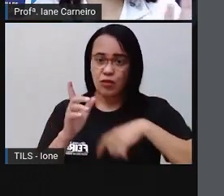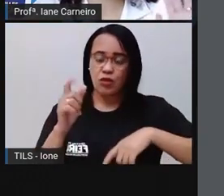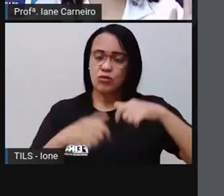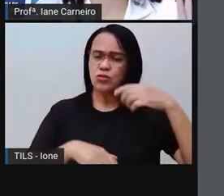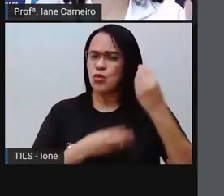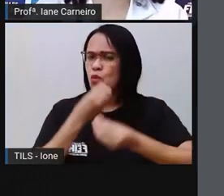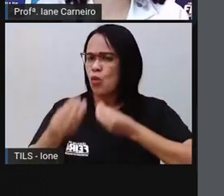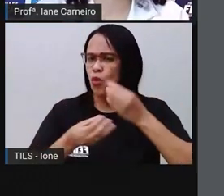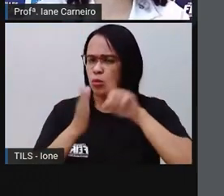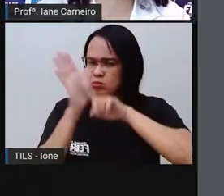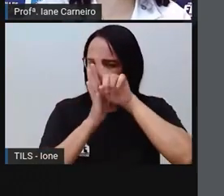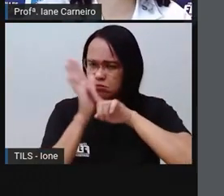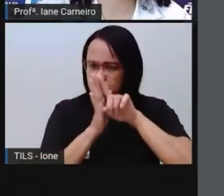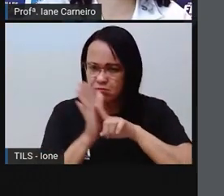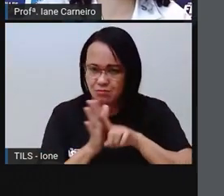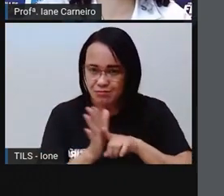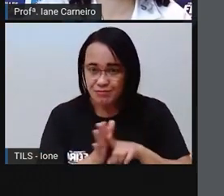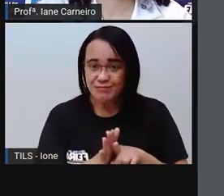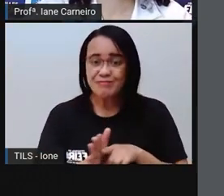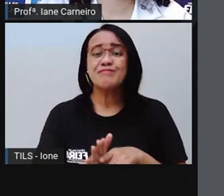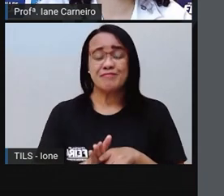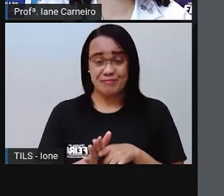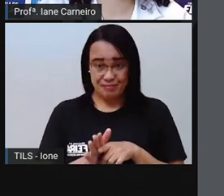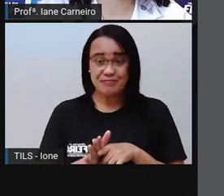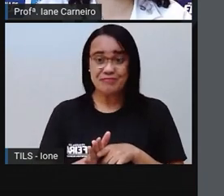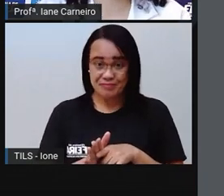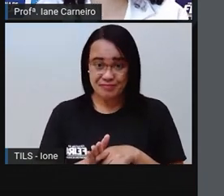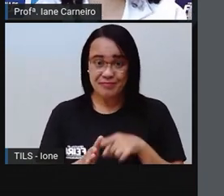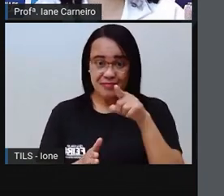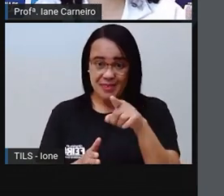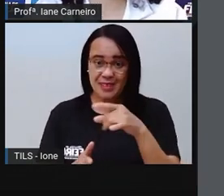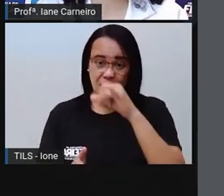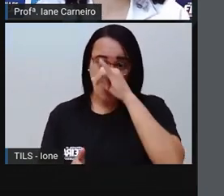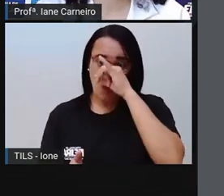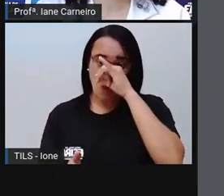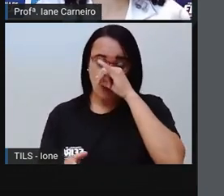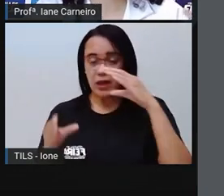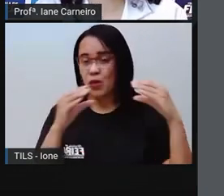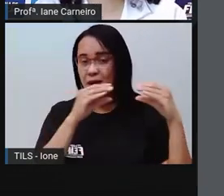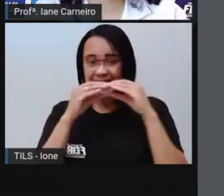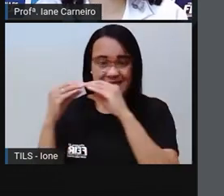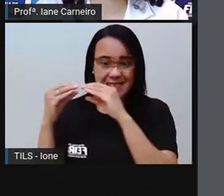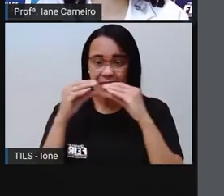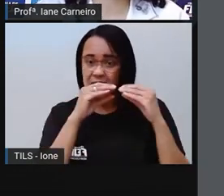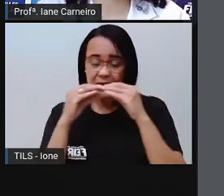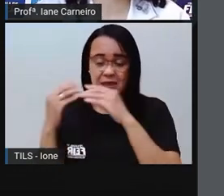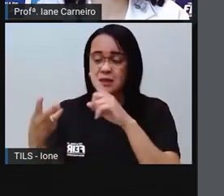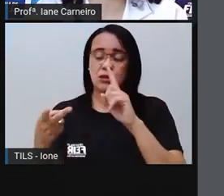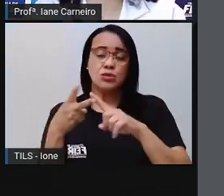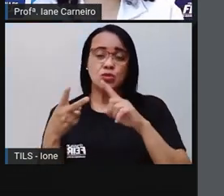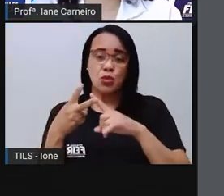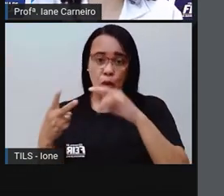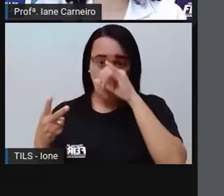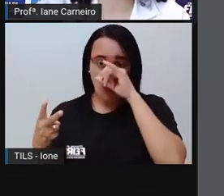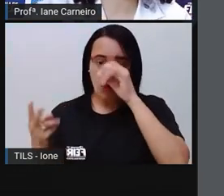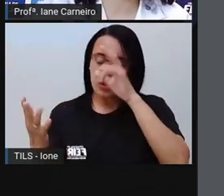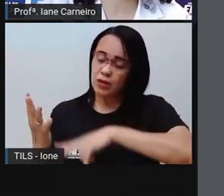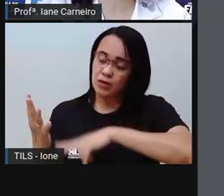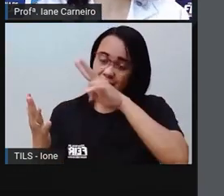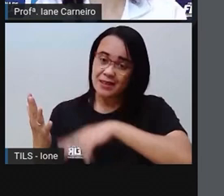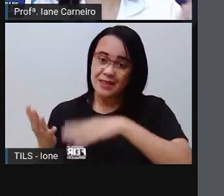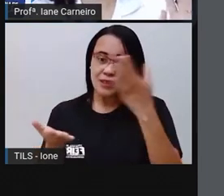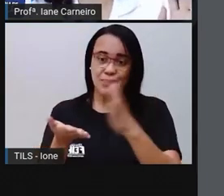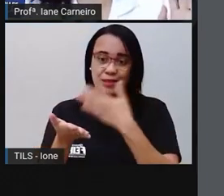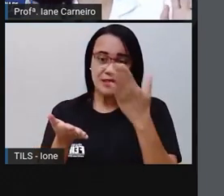que está aparecendo. Então, aqui tem um porquinho chupando melancia, tem um outro porquinho lendo um livro,